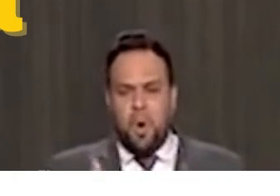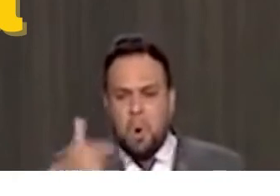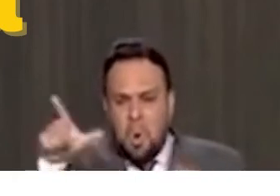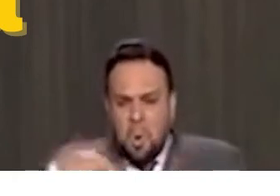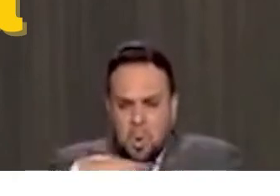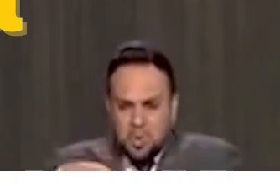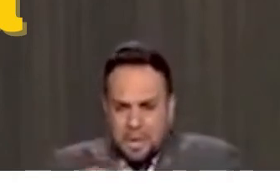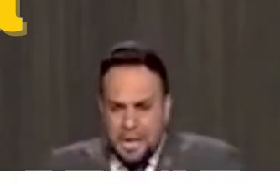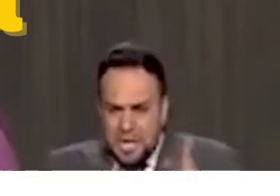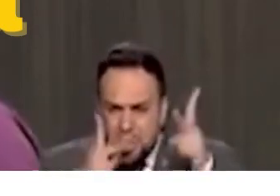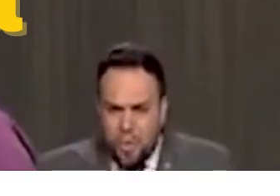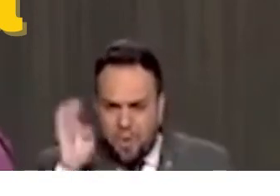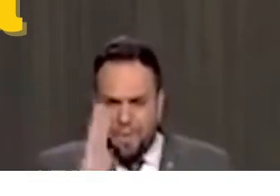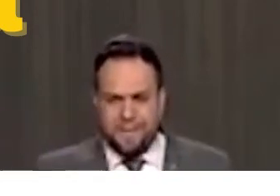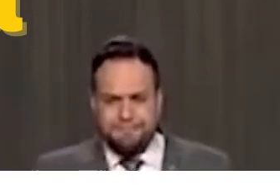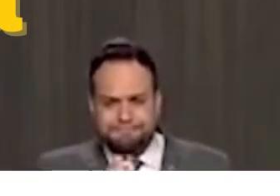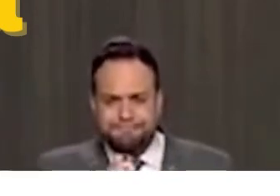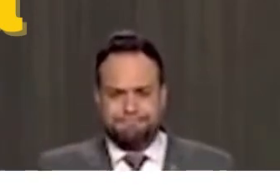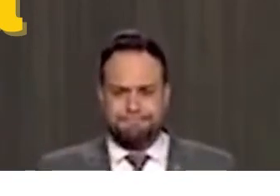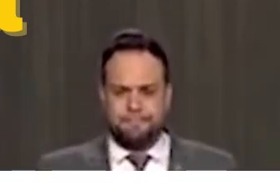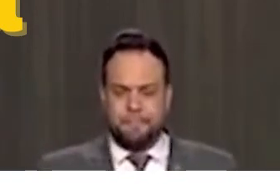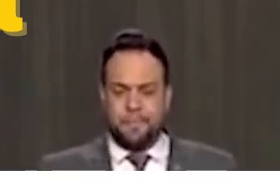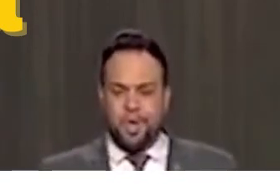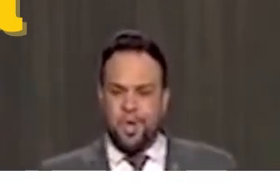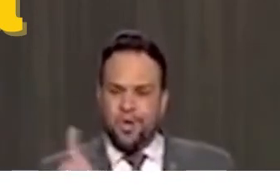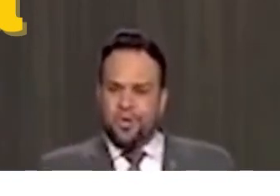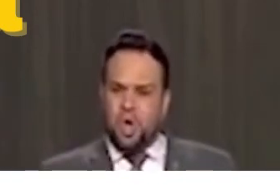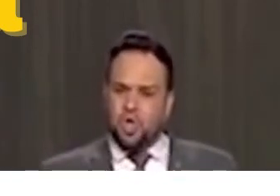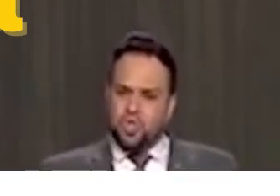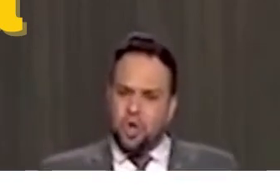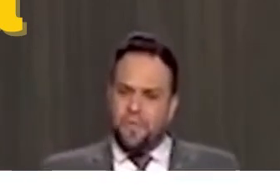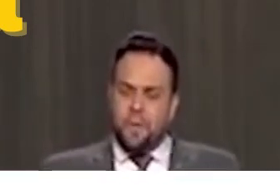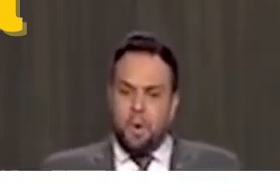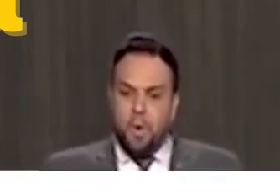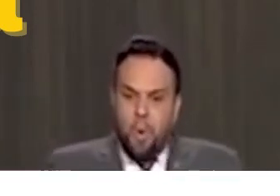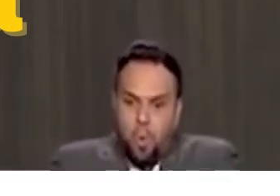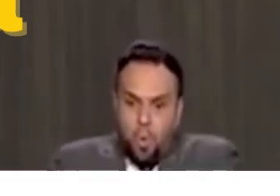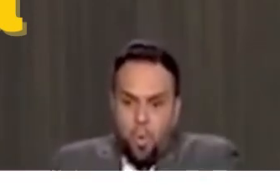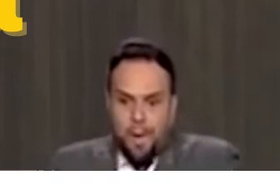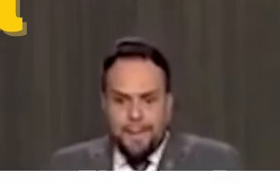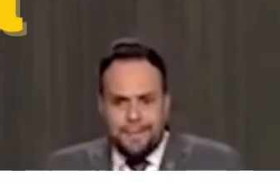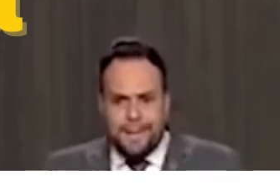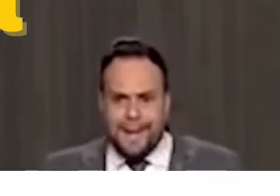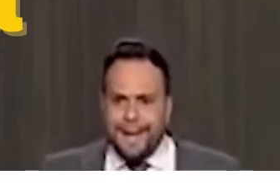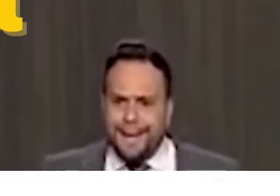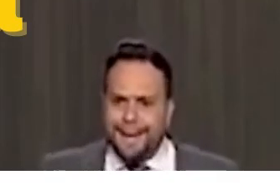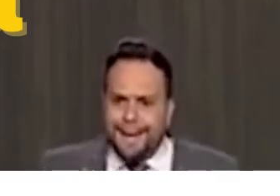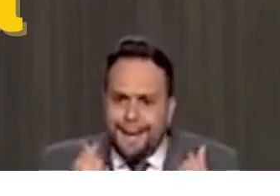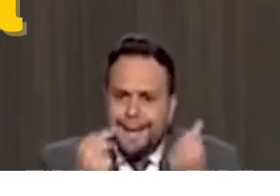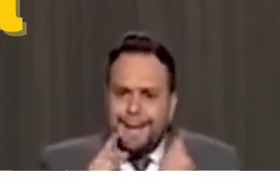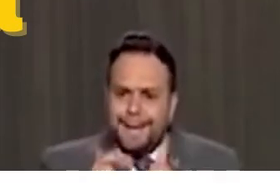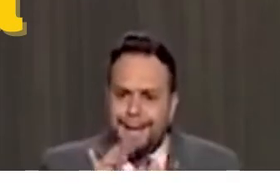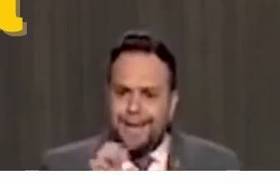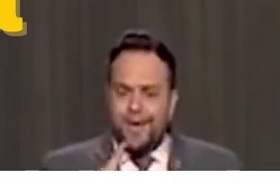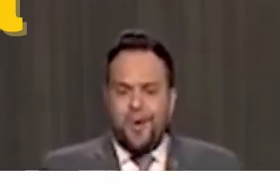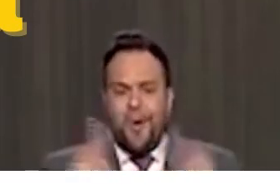temos, nós somos aqui pobres em país rico. O problema está entre nós. Questão de ideologia,